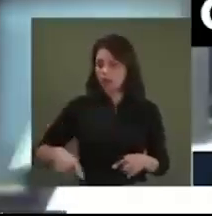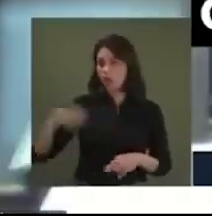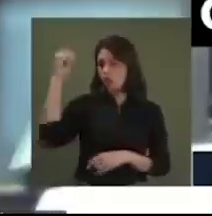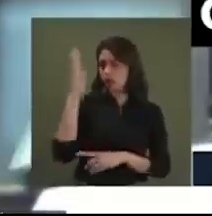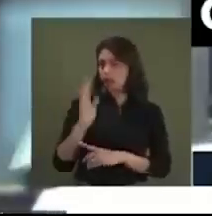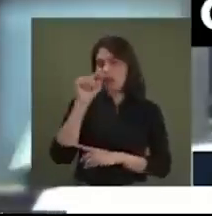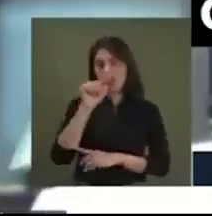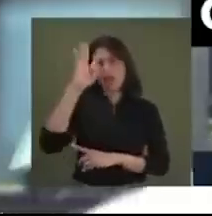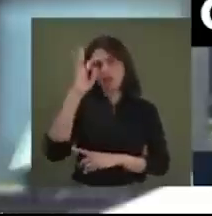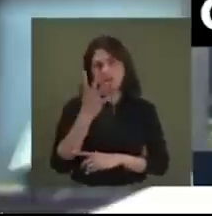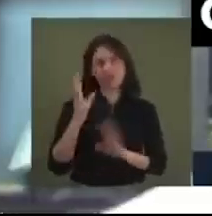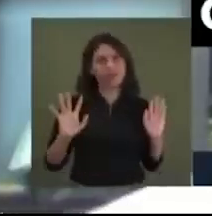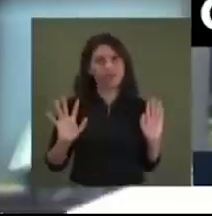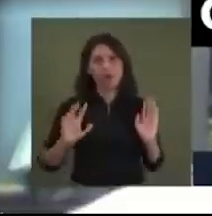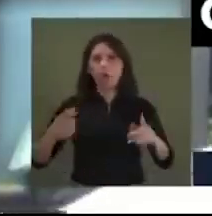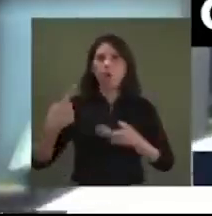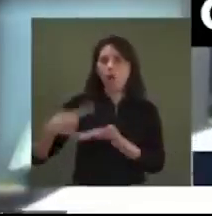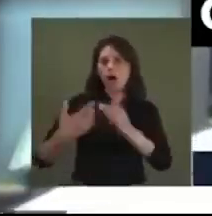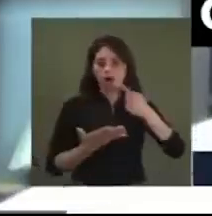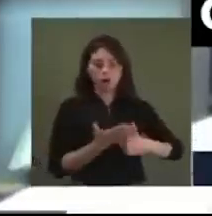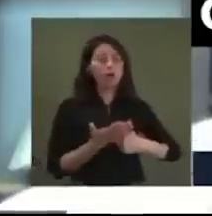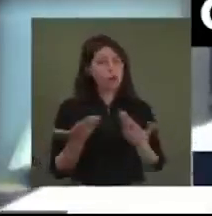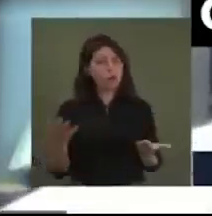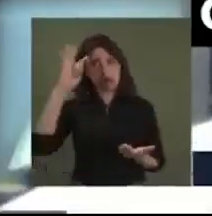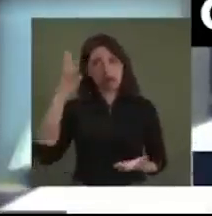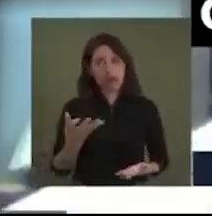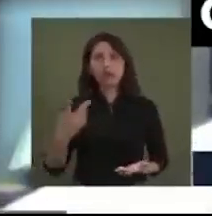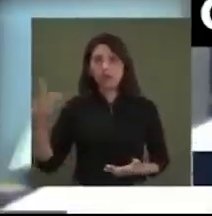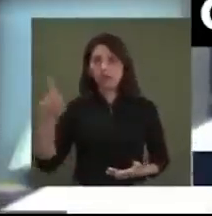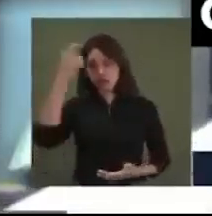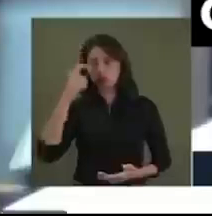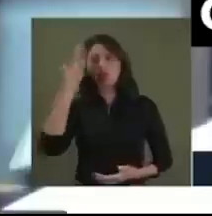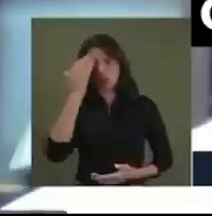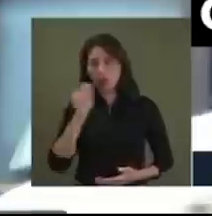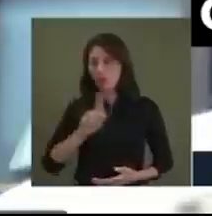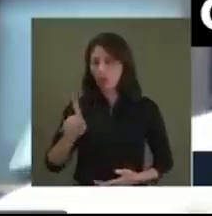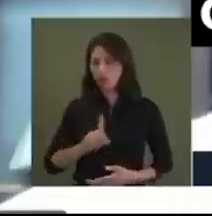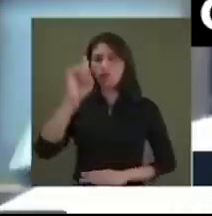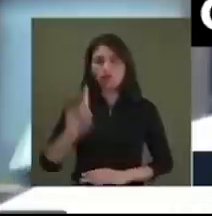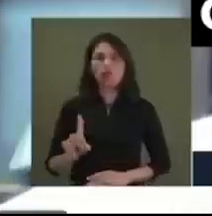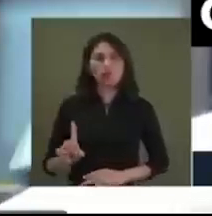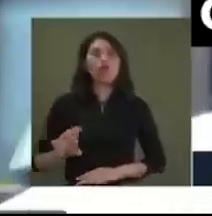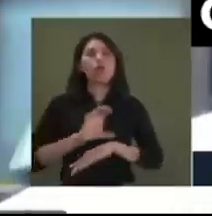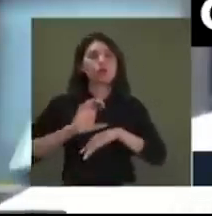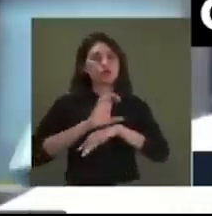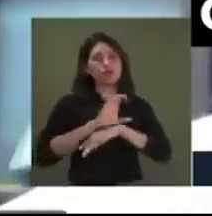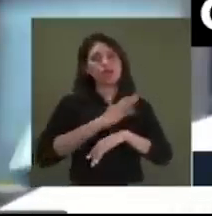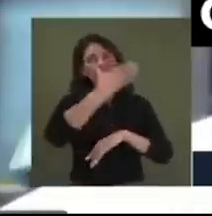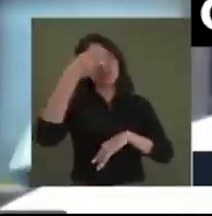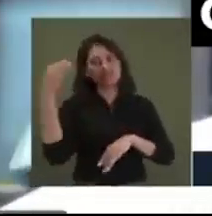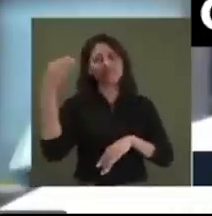eu decidir? Não entraram em acordo, ele tomou uma decisão e, como professor de Direito Constitucional, esqueceu a Magna